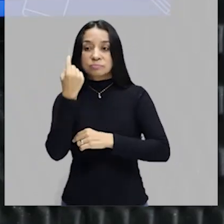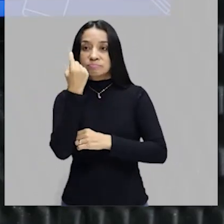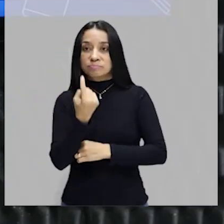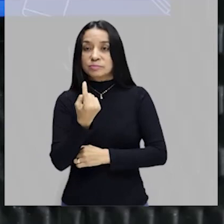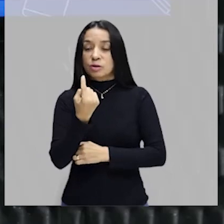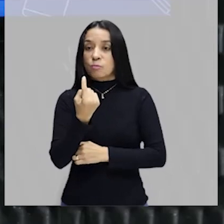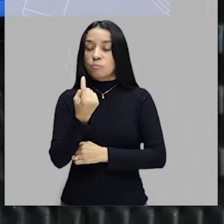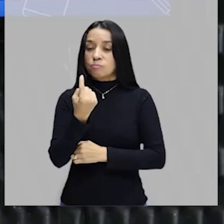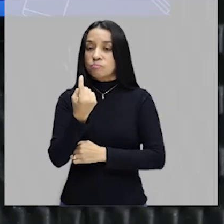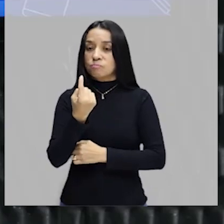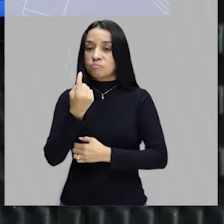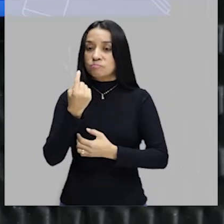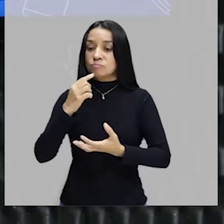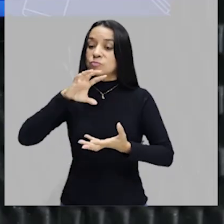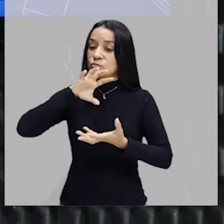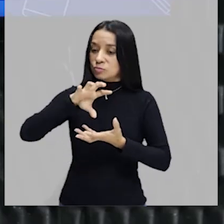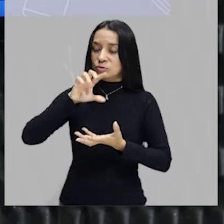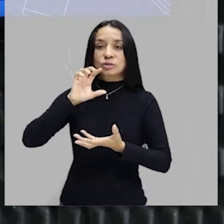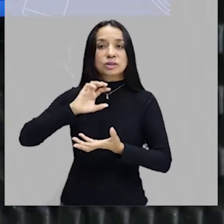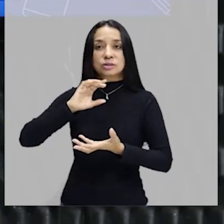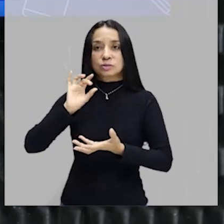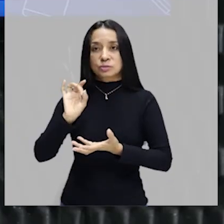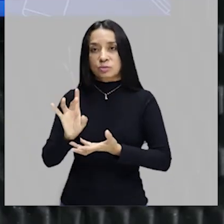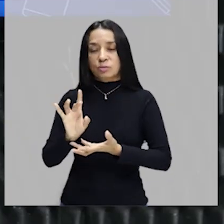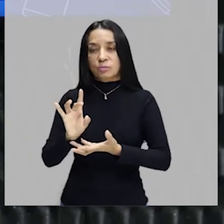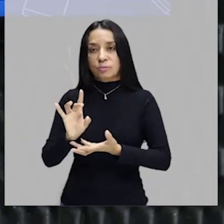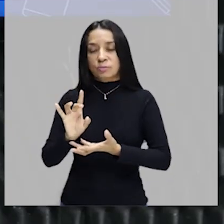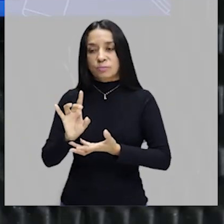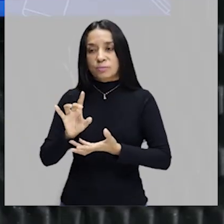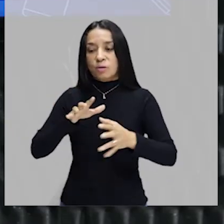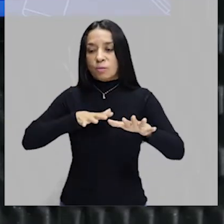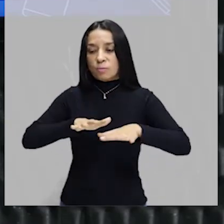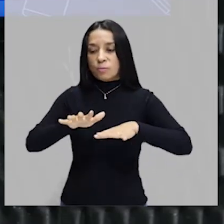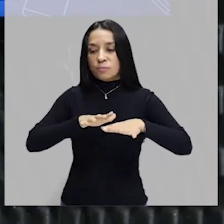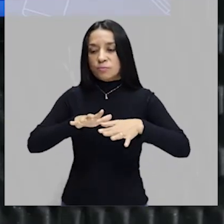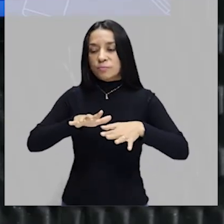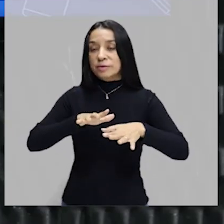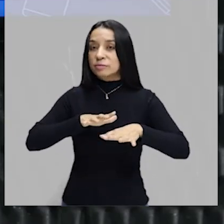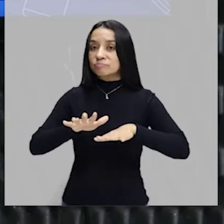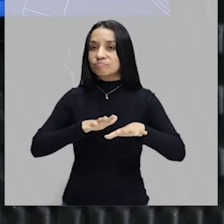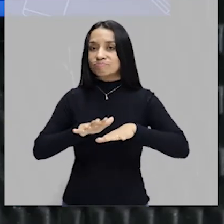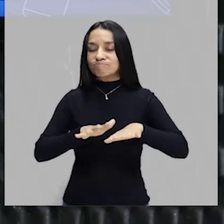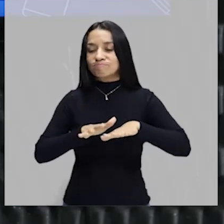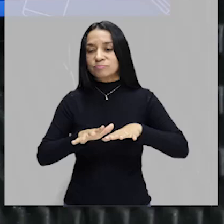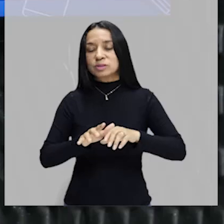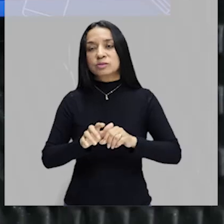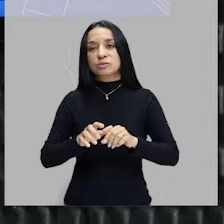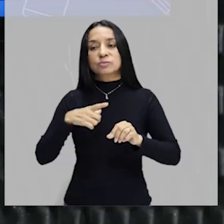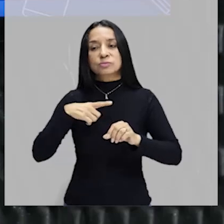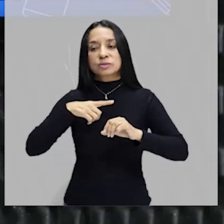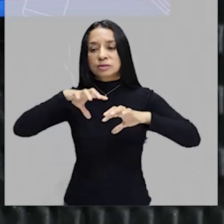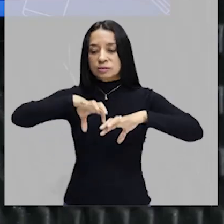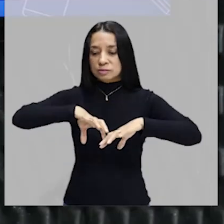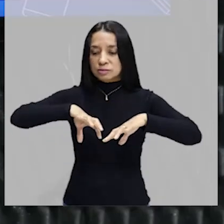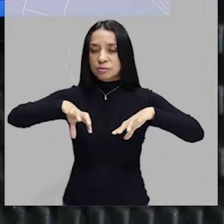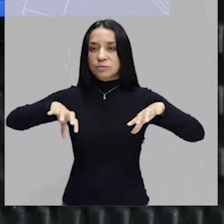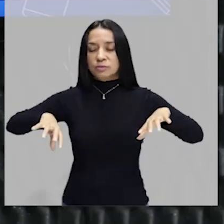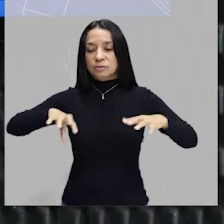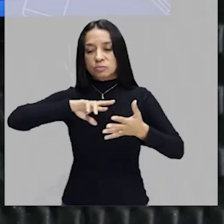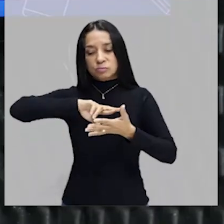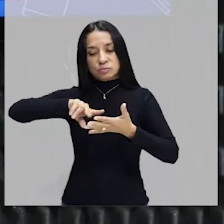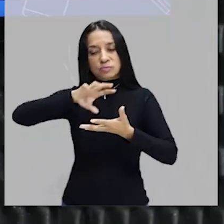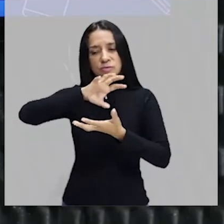continente, conhecido como Pangeia. Então, com esse movimento das placas, ocorreu a separação desses